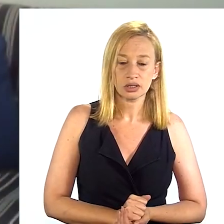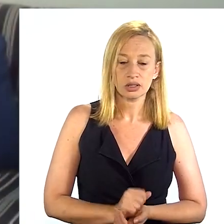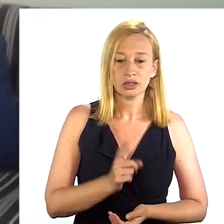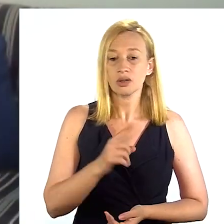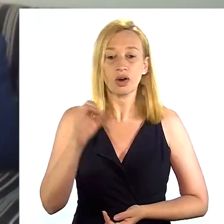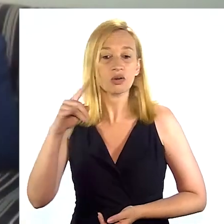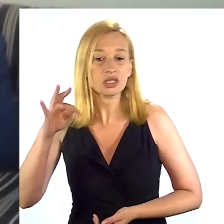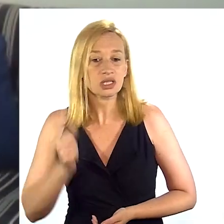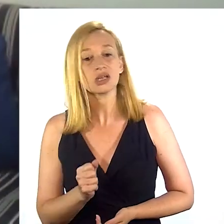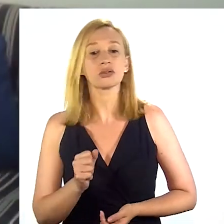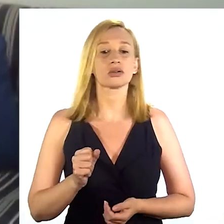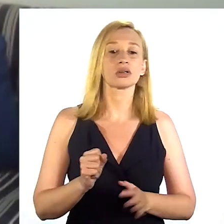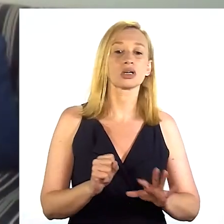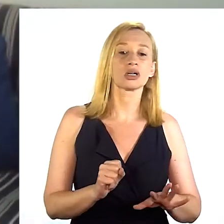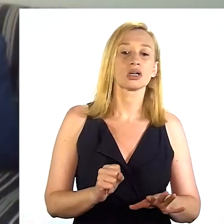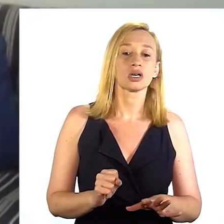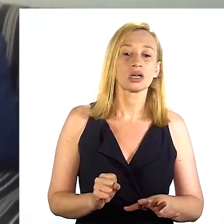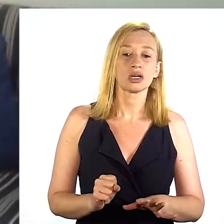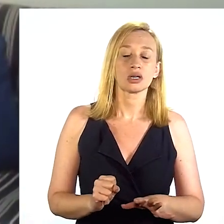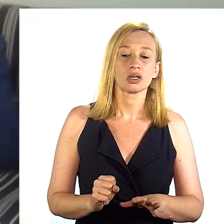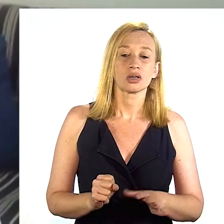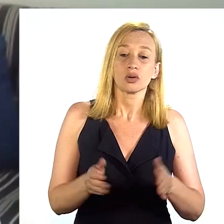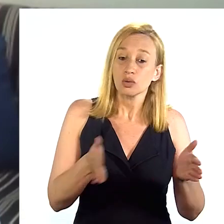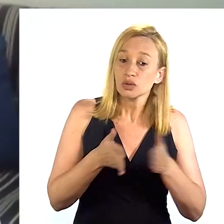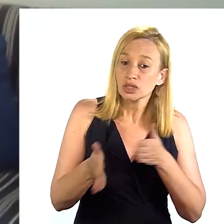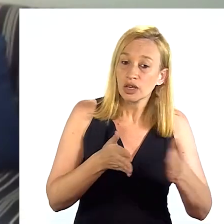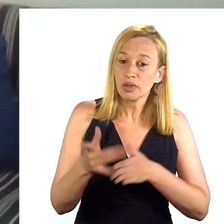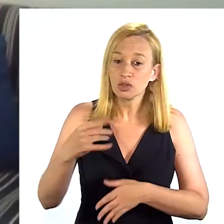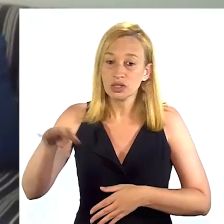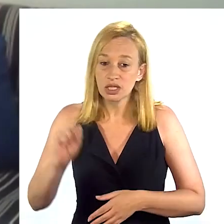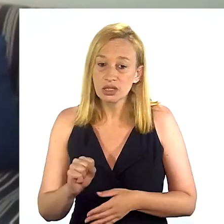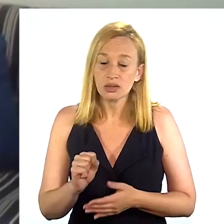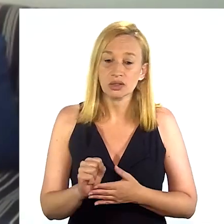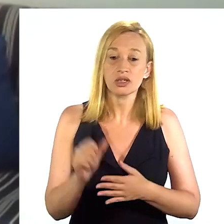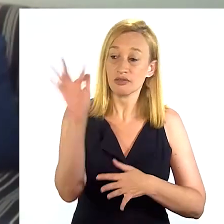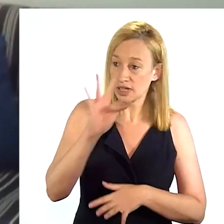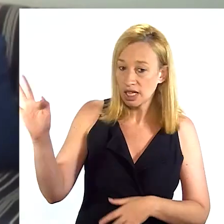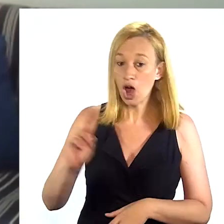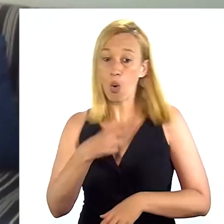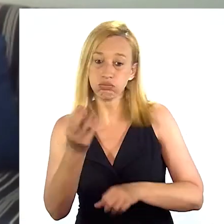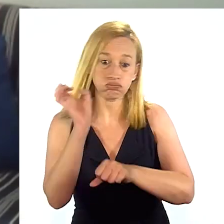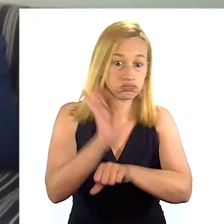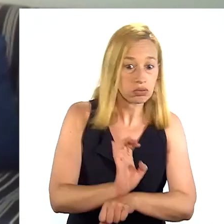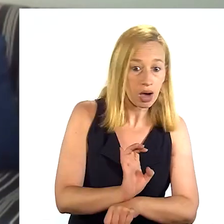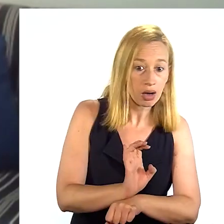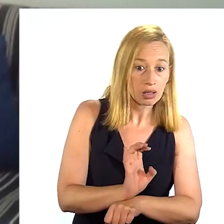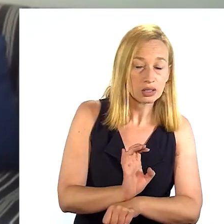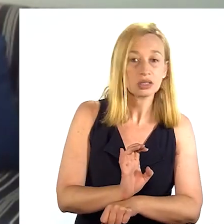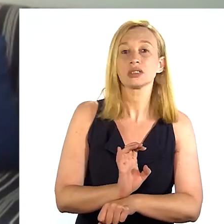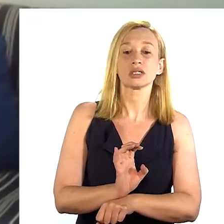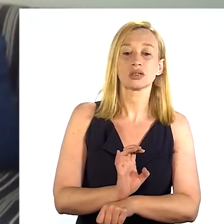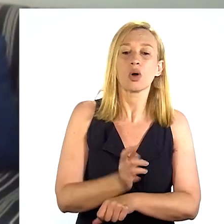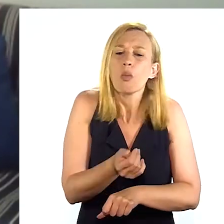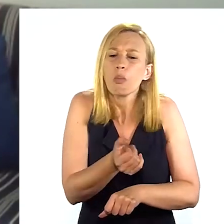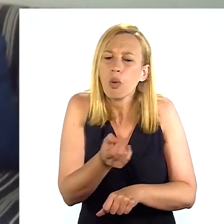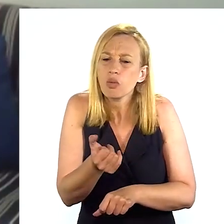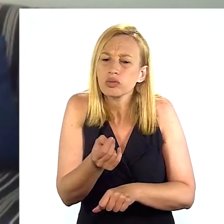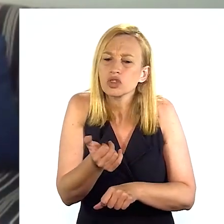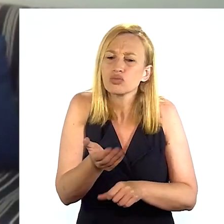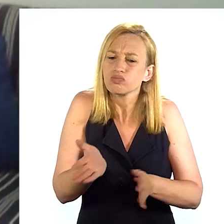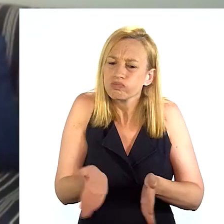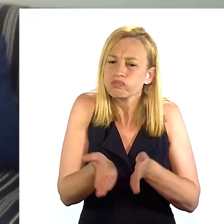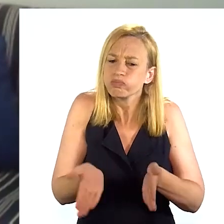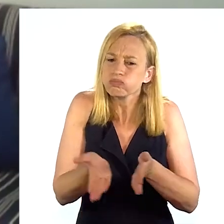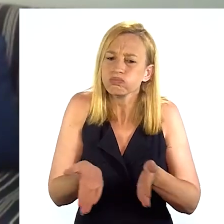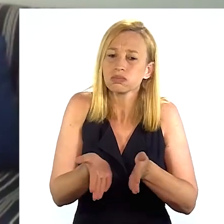uma concessão. Então, de qualquer maneira, o prazo das concessões, sejam federais ou estaduais, ele teve que ser um